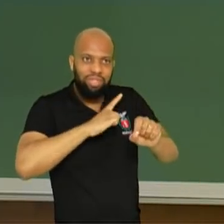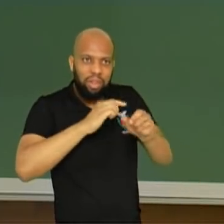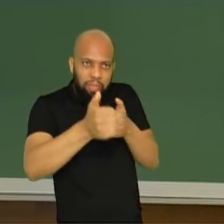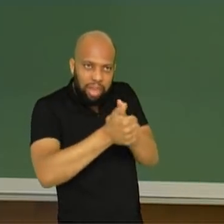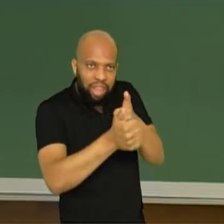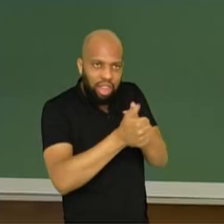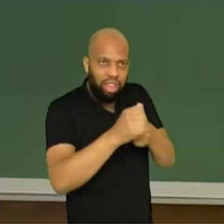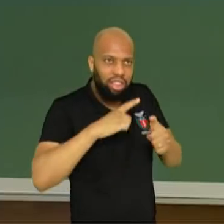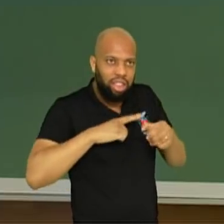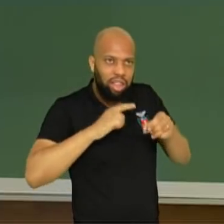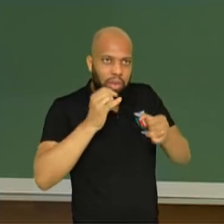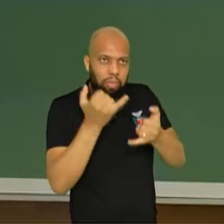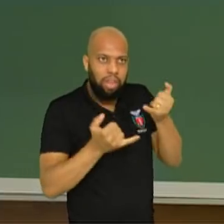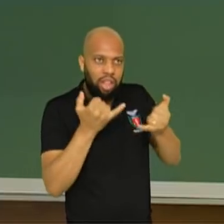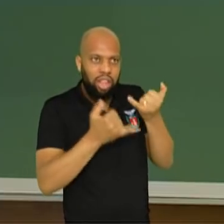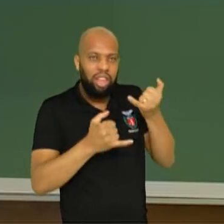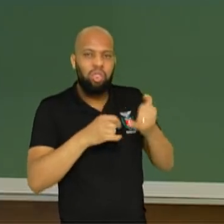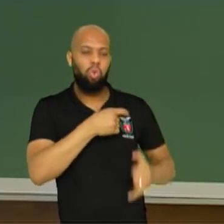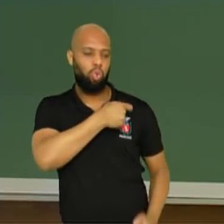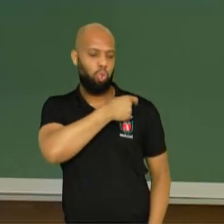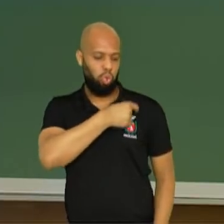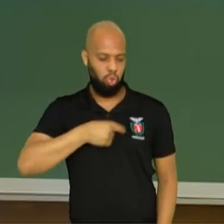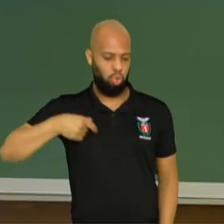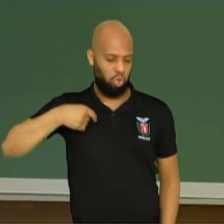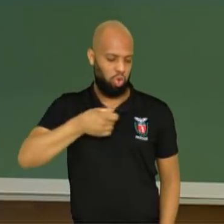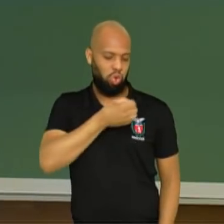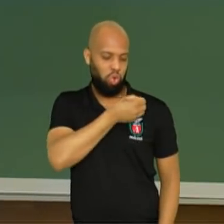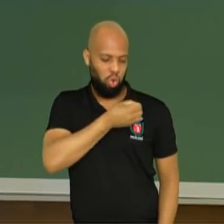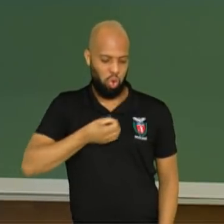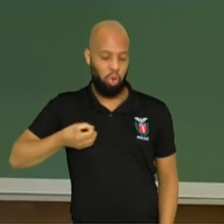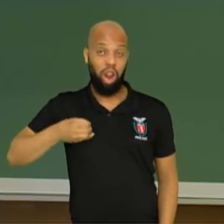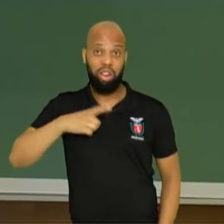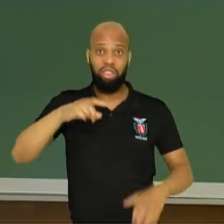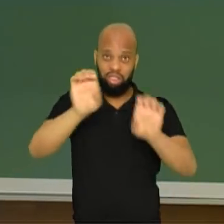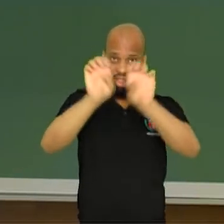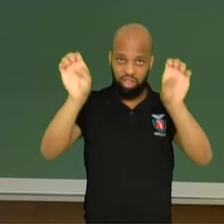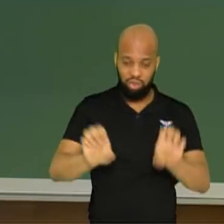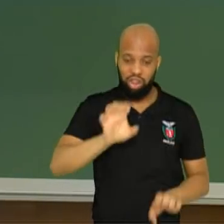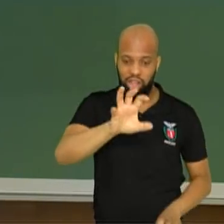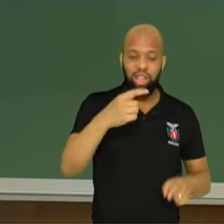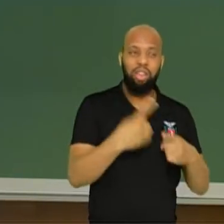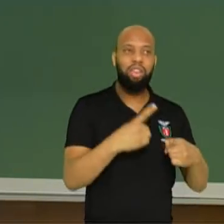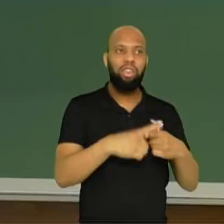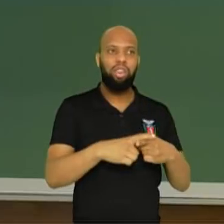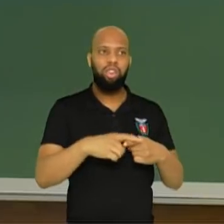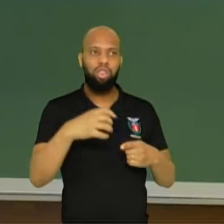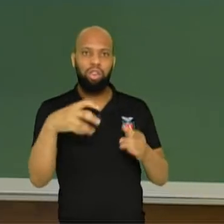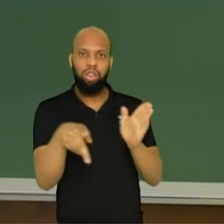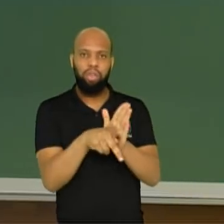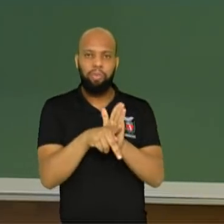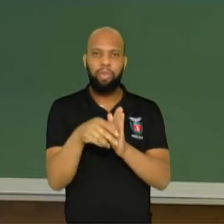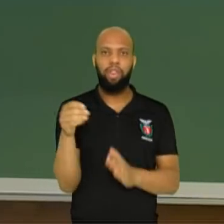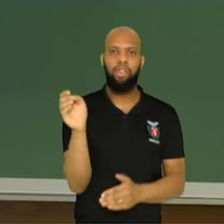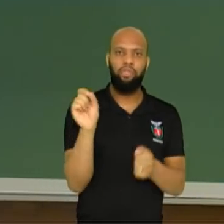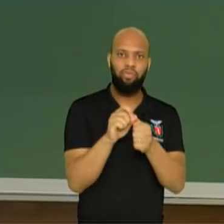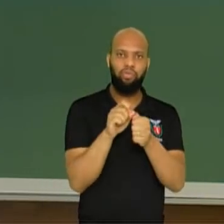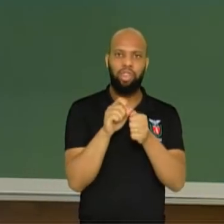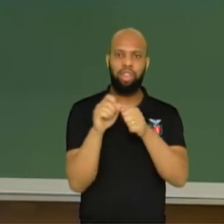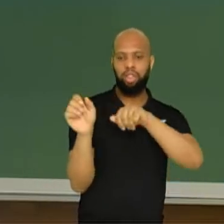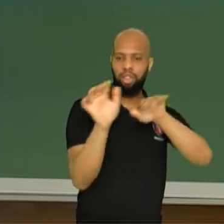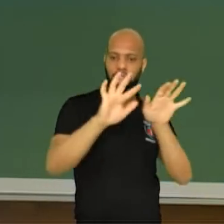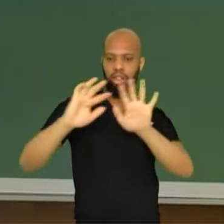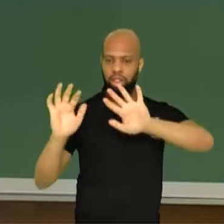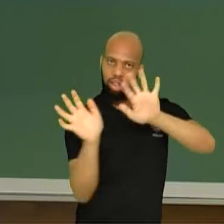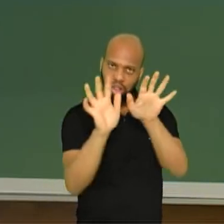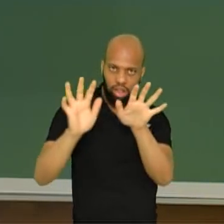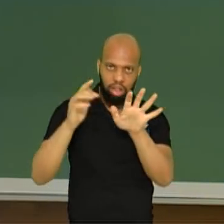do flagelinho ela tem como se fosse um colar. Ela tem essa estrutura para que o flagelo fique balançando e